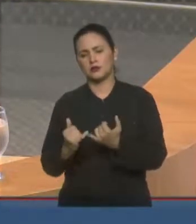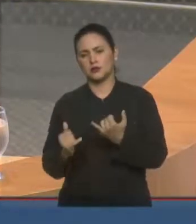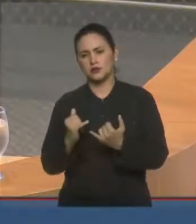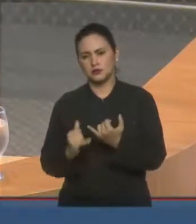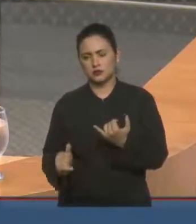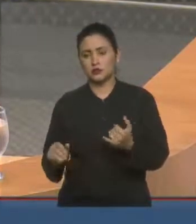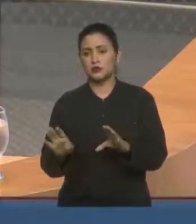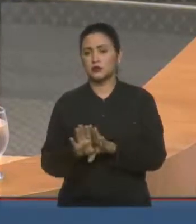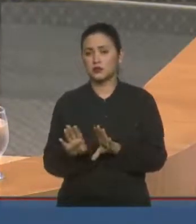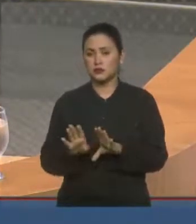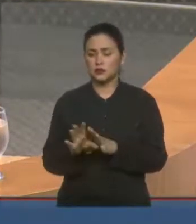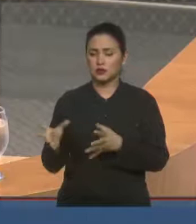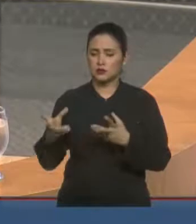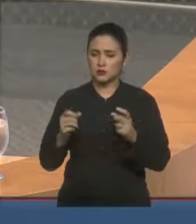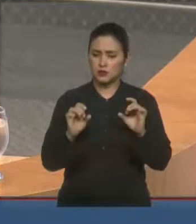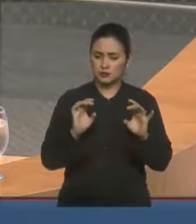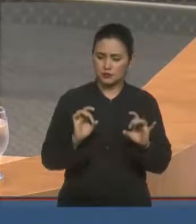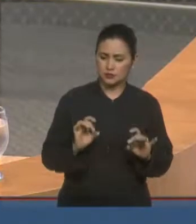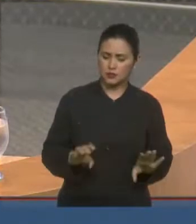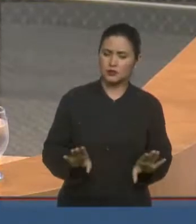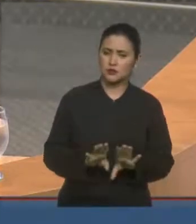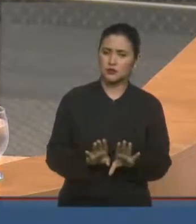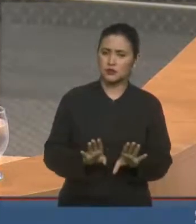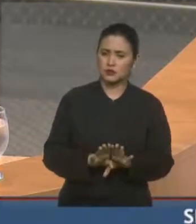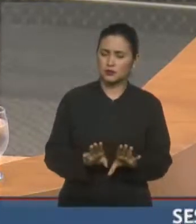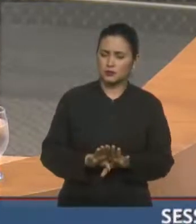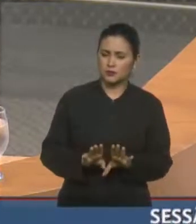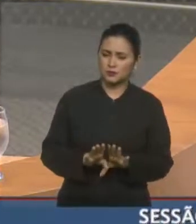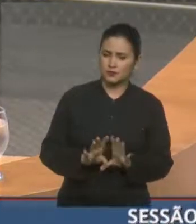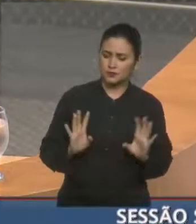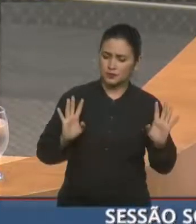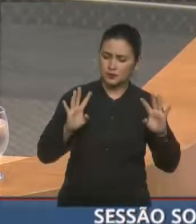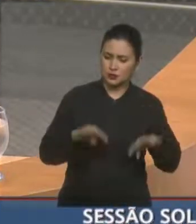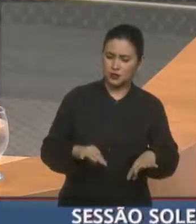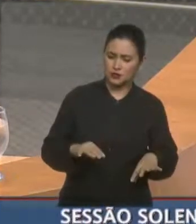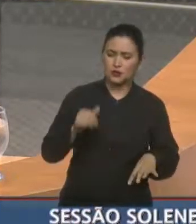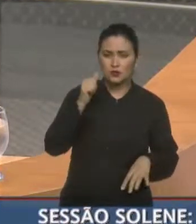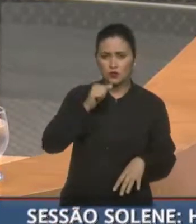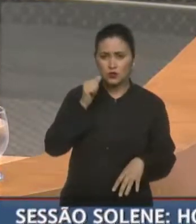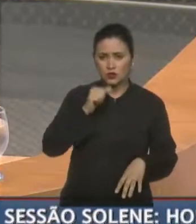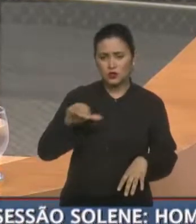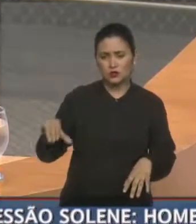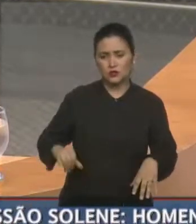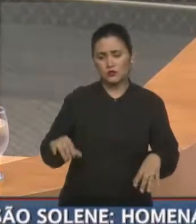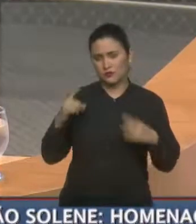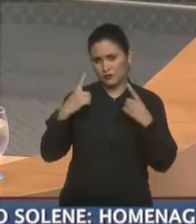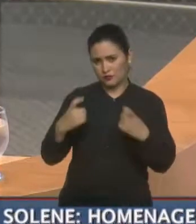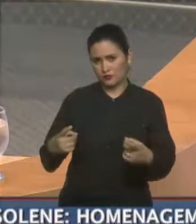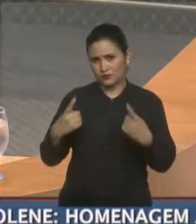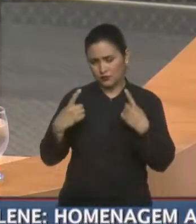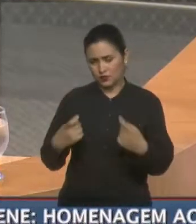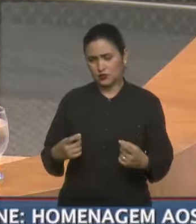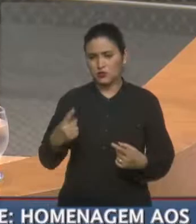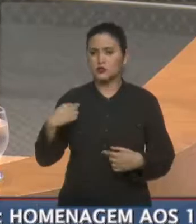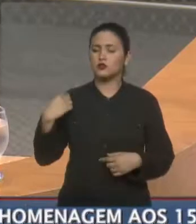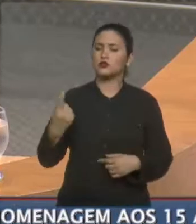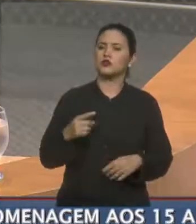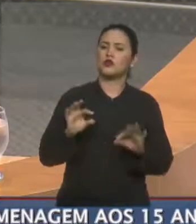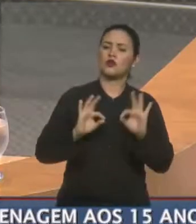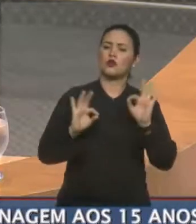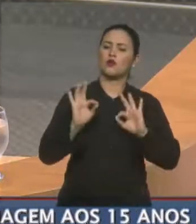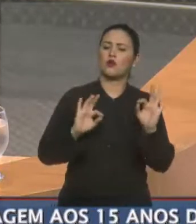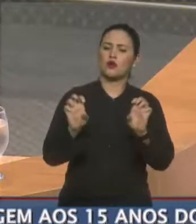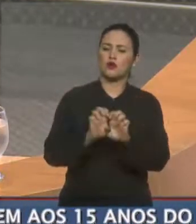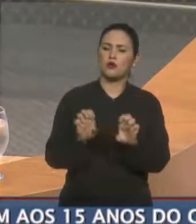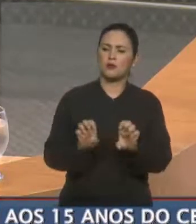um atendimento especializado também voltado para a mulher vítima de violência. A gente está preparando a estrutura física